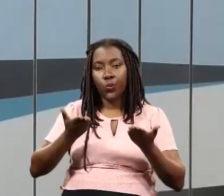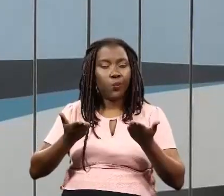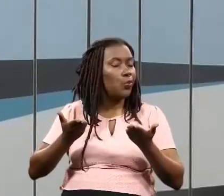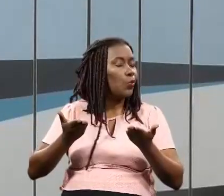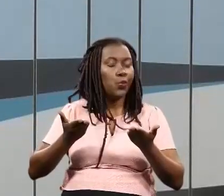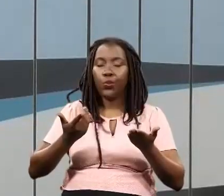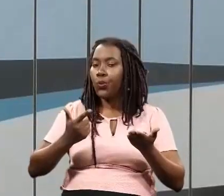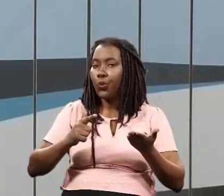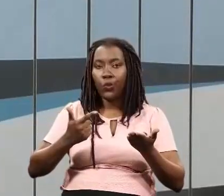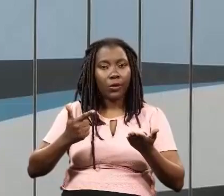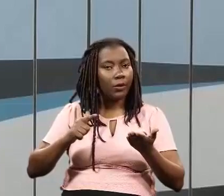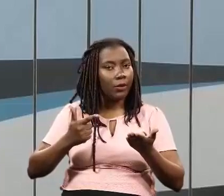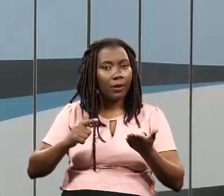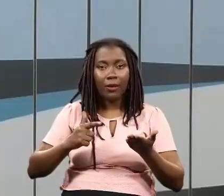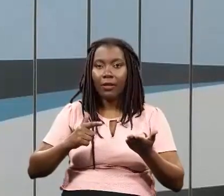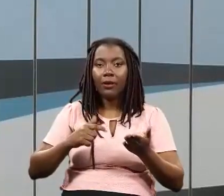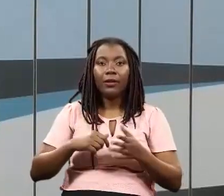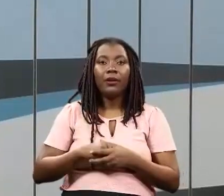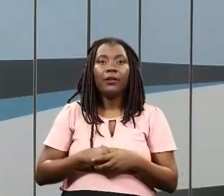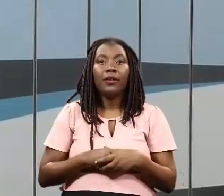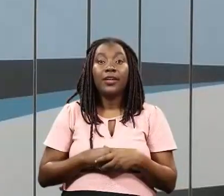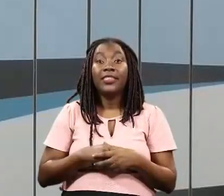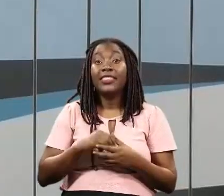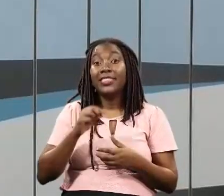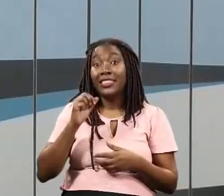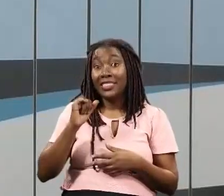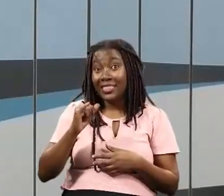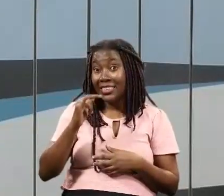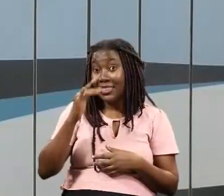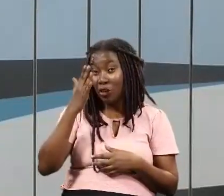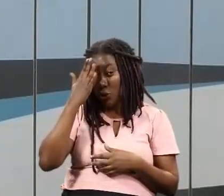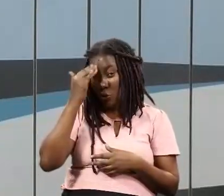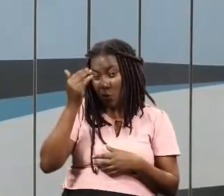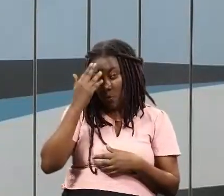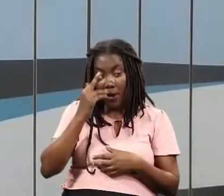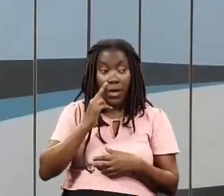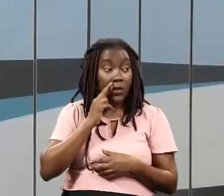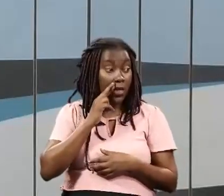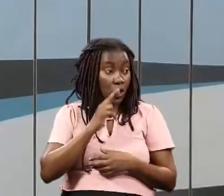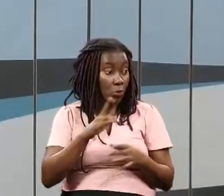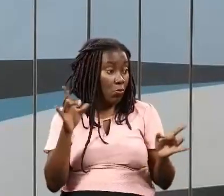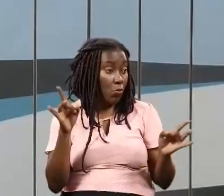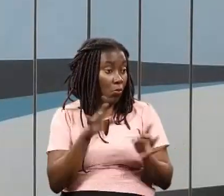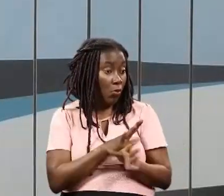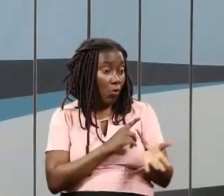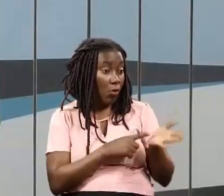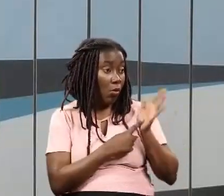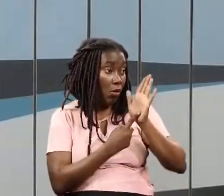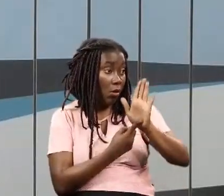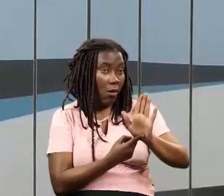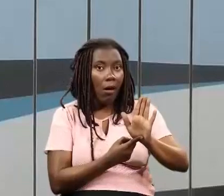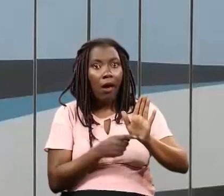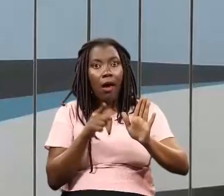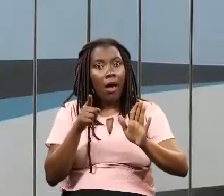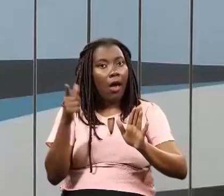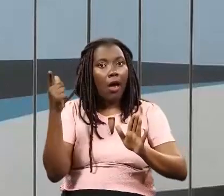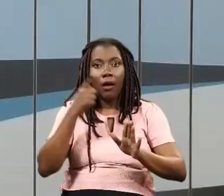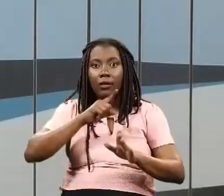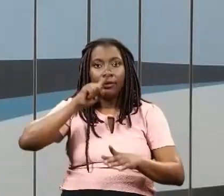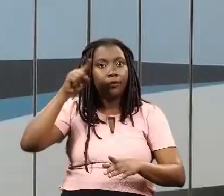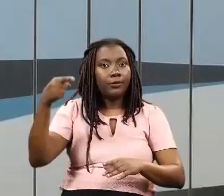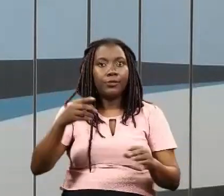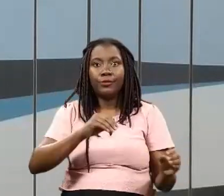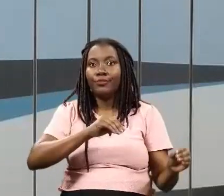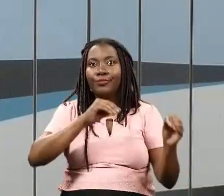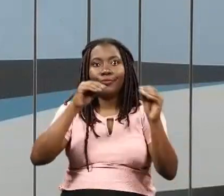assim, qual é que é a receita para o equilíbrio? Se alguém soubesse, estaria milionário, não moraria nem no planeta Terra mais, né? De tanto que ganharia dinheiro com isso.